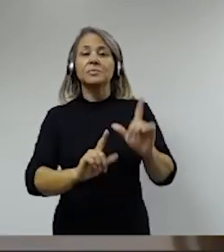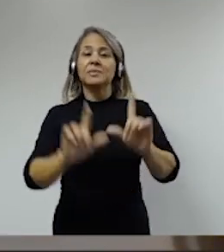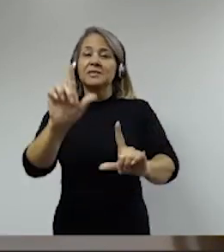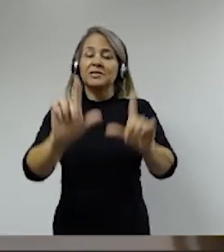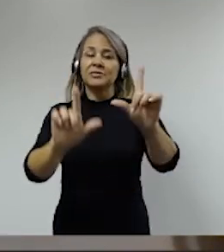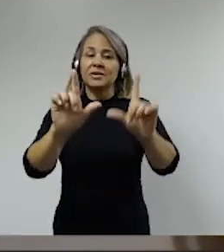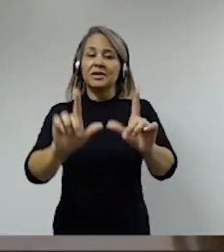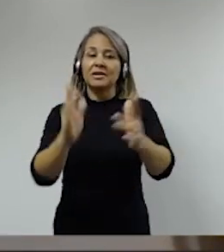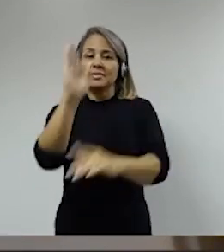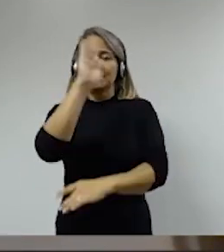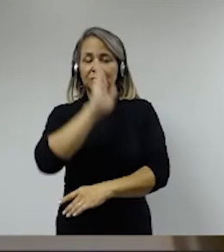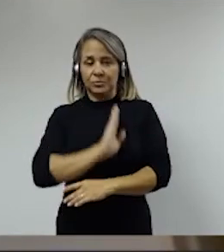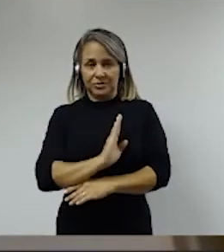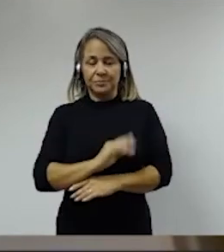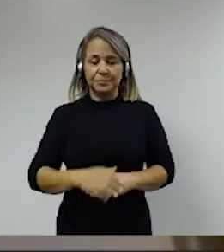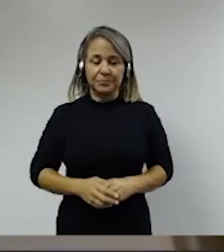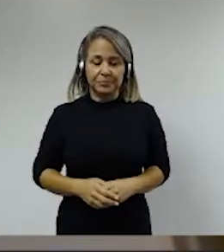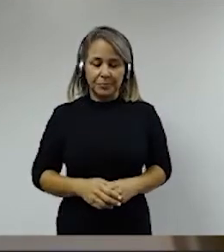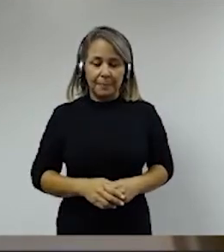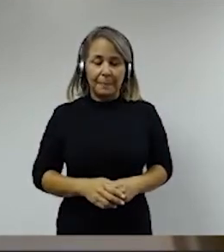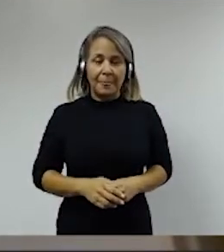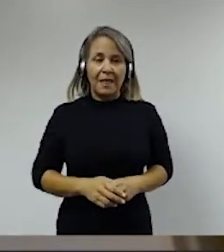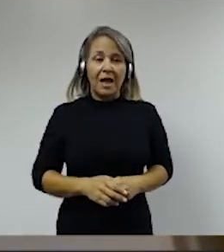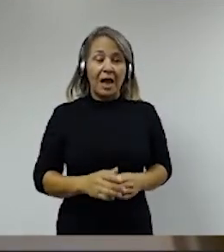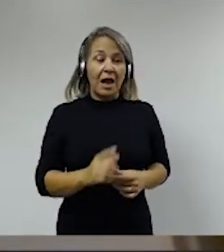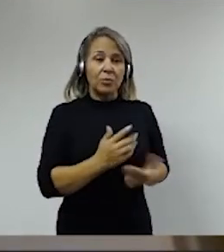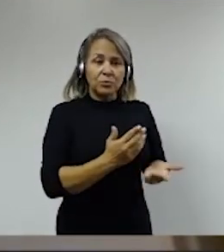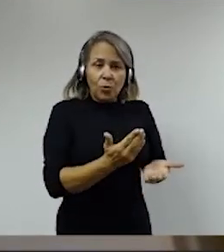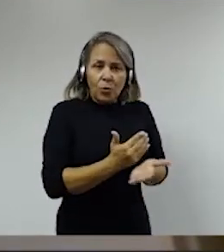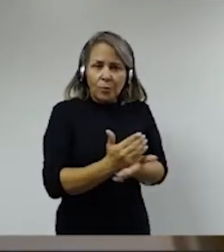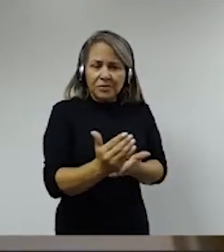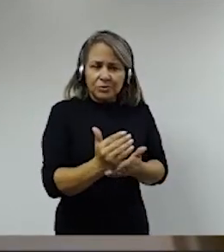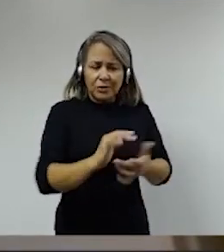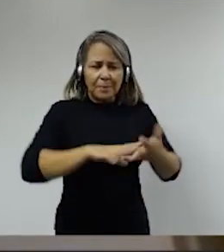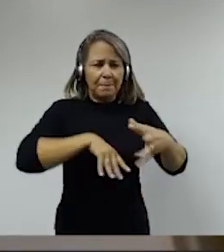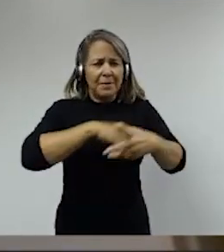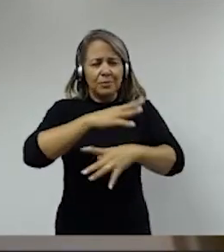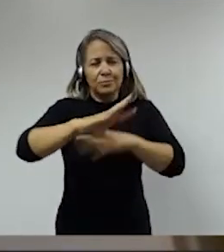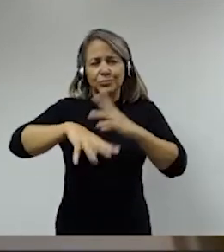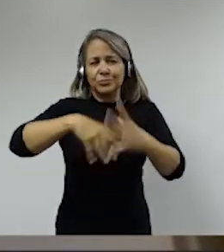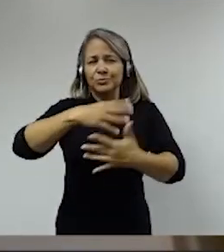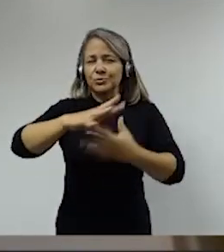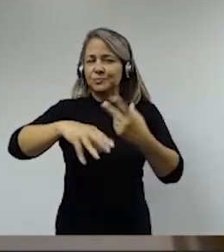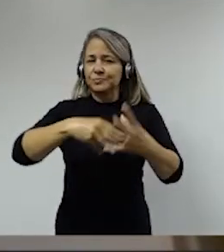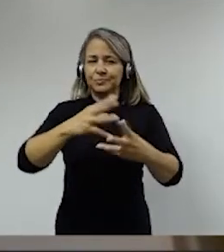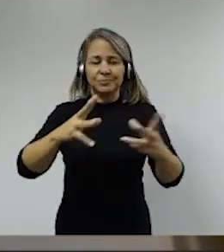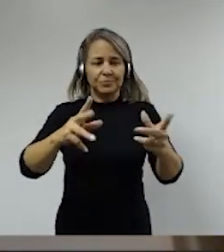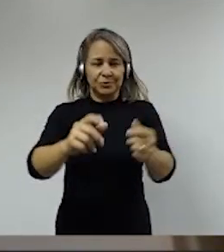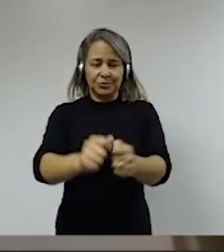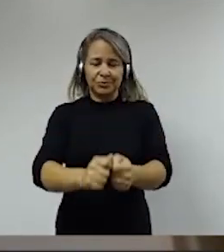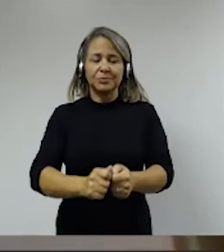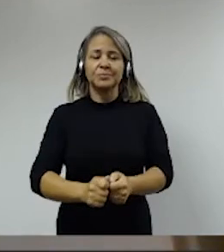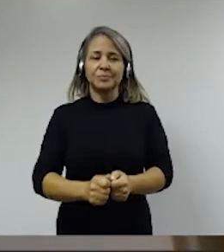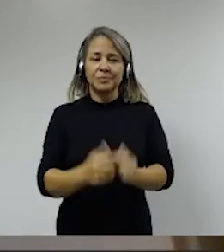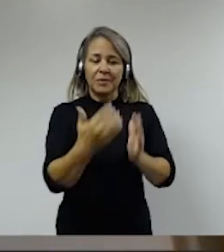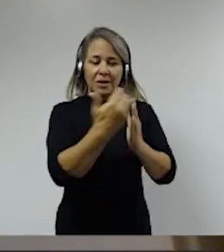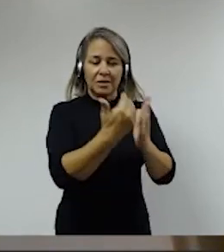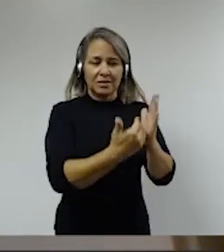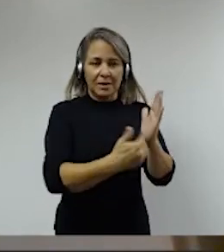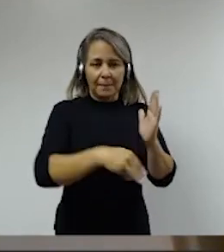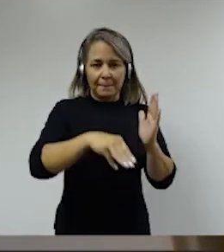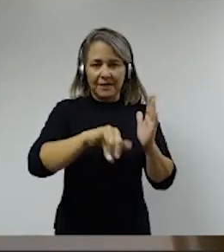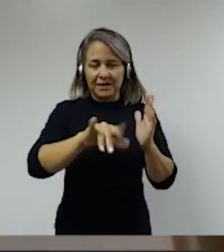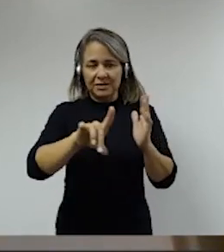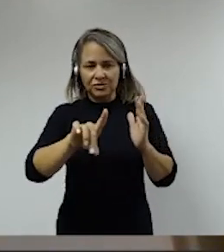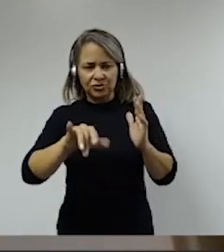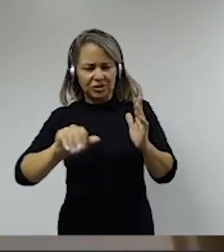aberta, né? O streaming, quando veio, ele bagunçou um pouco essa janela, essa cronologia, né, que a gente chama de cronologia de mídias, né?